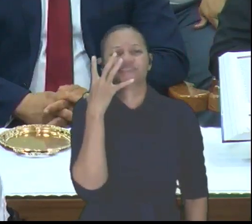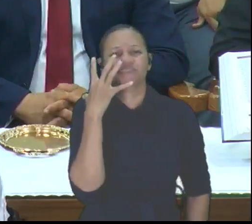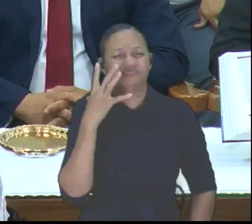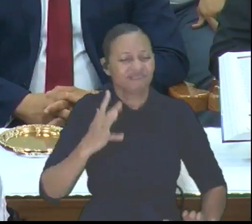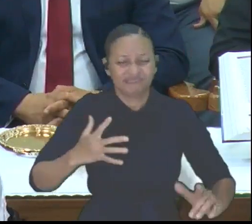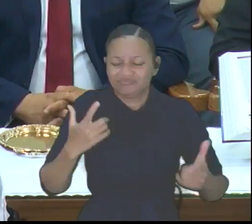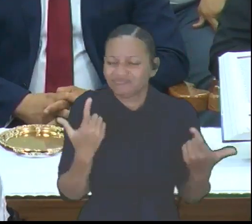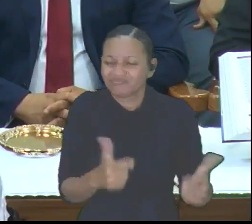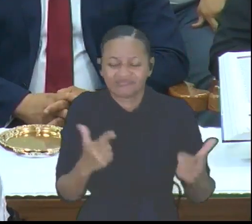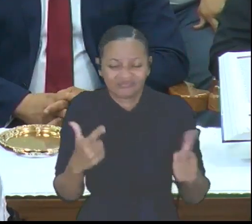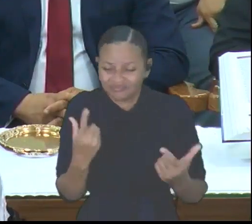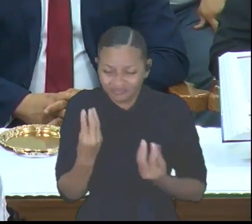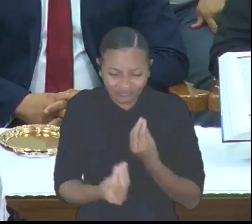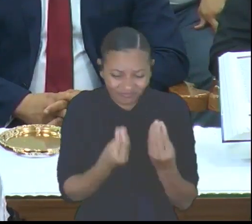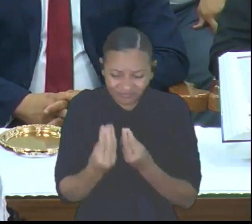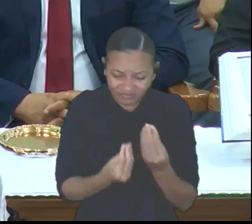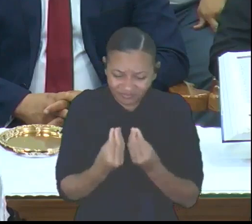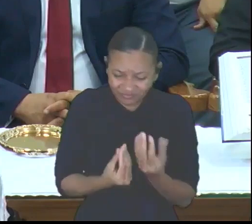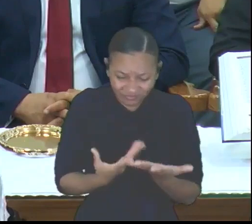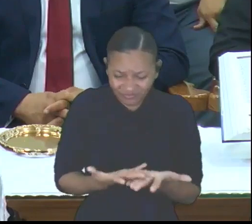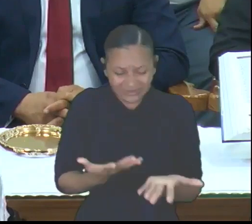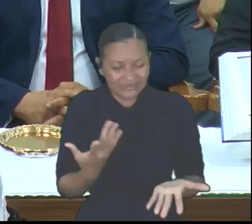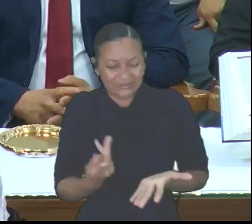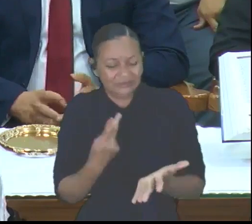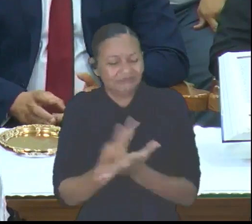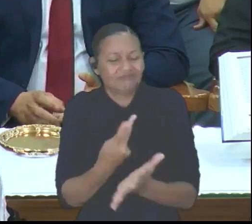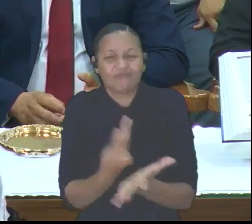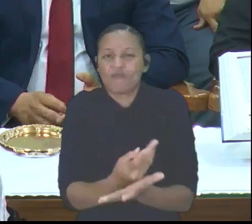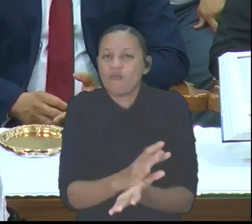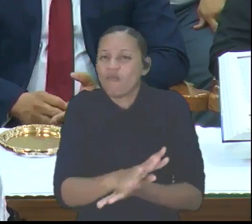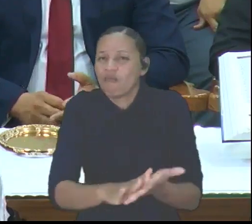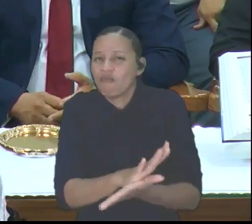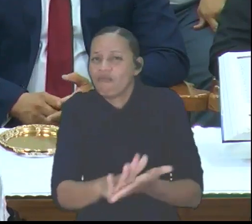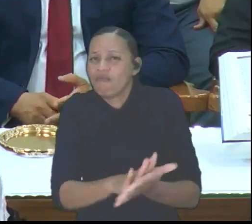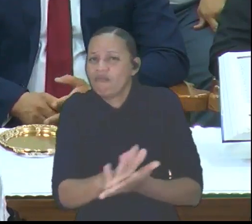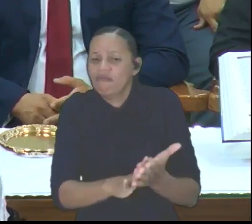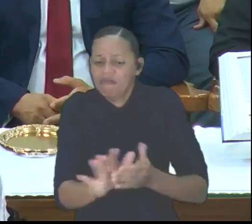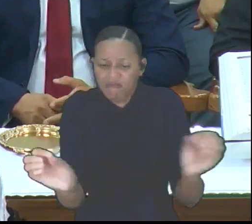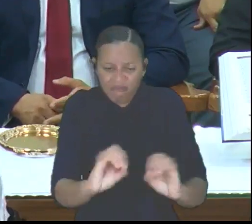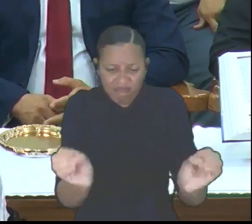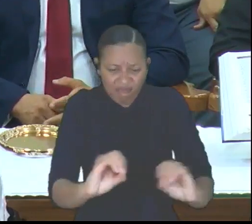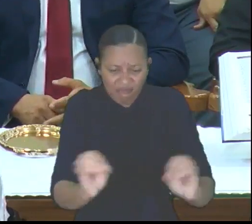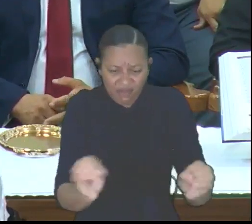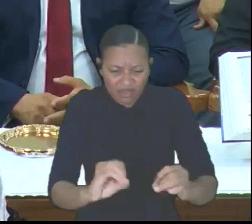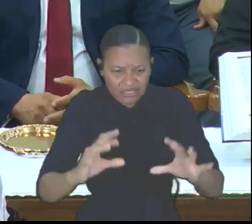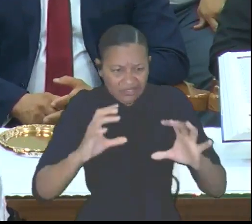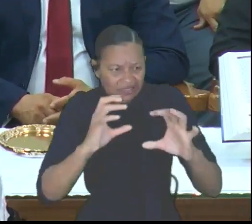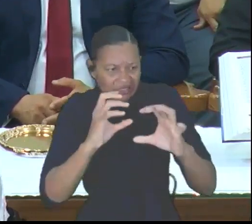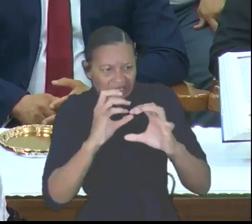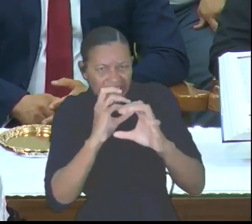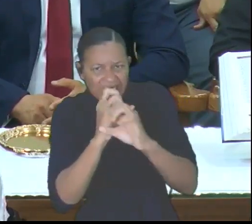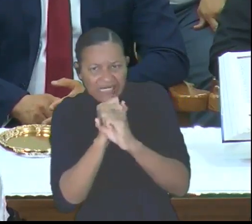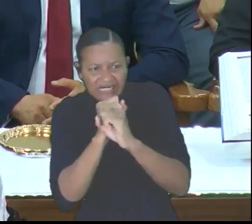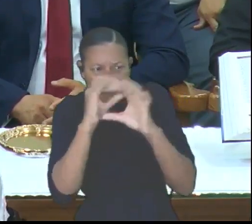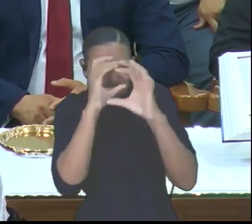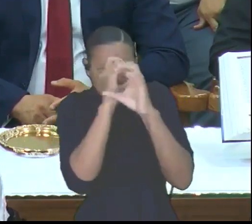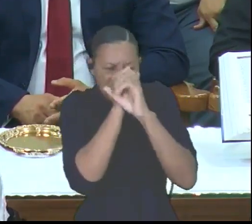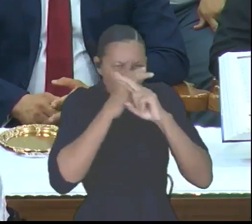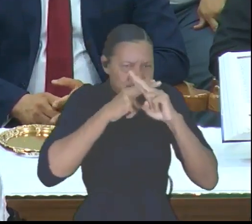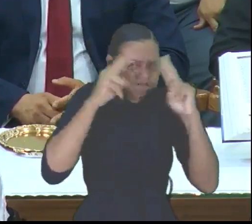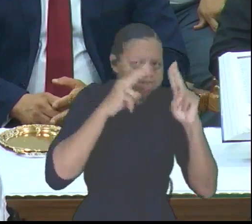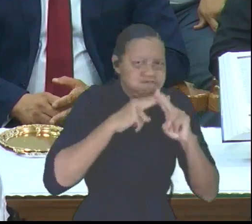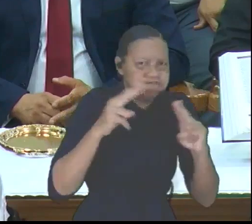não tem como andar em falso. Talvez o caminho mais escuro seja mais